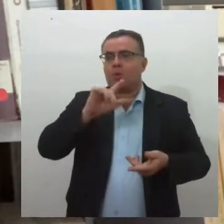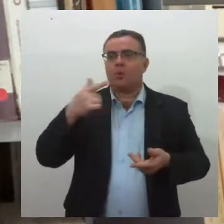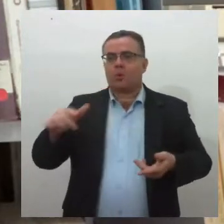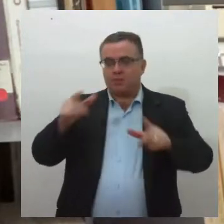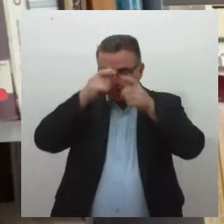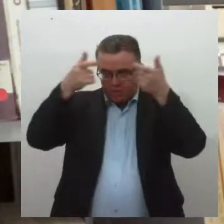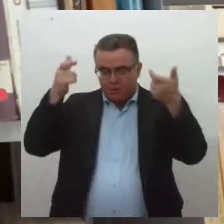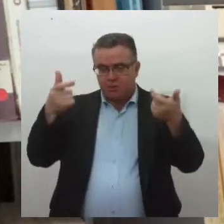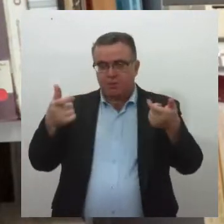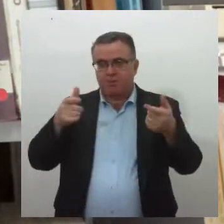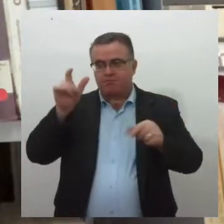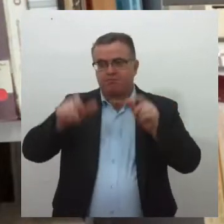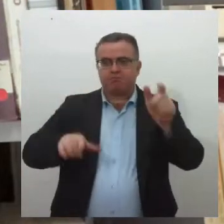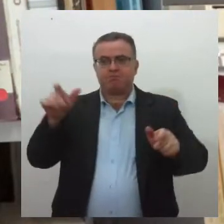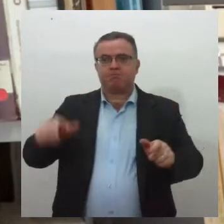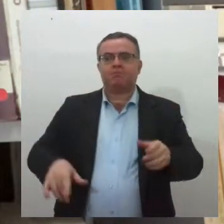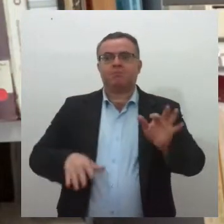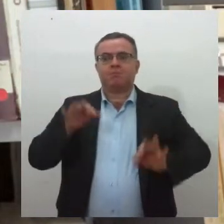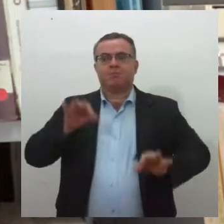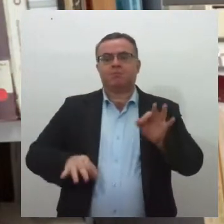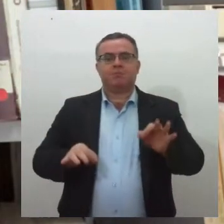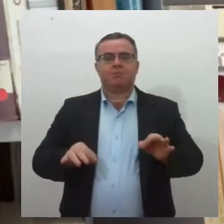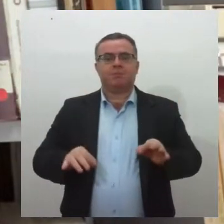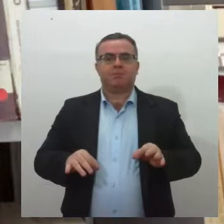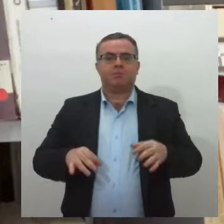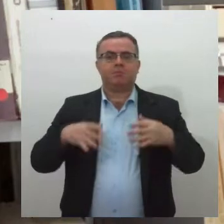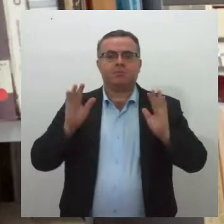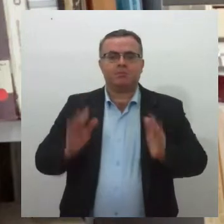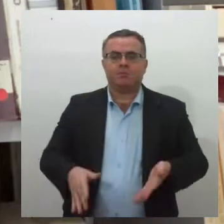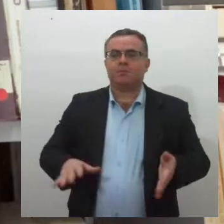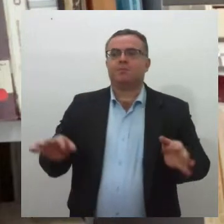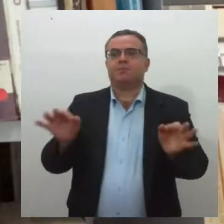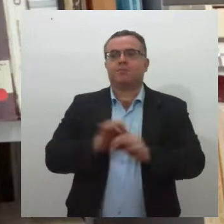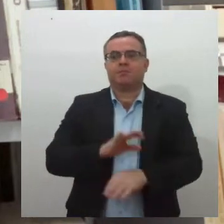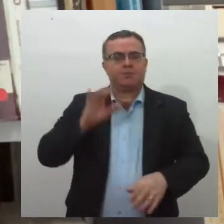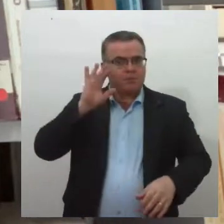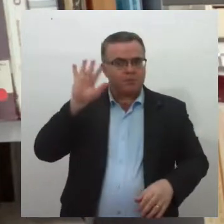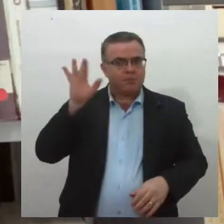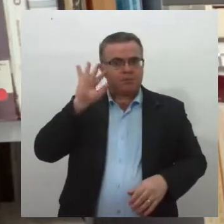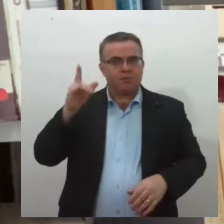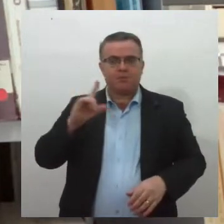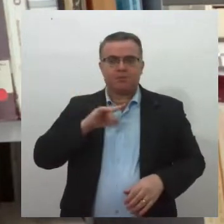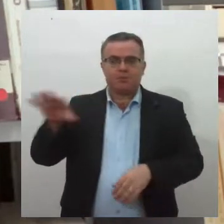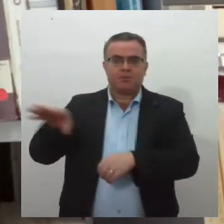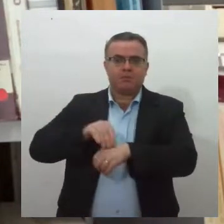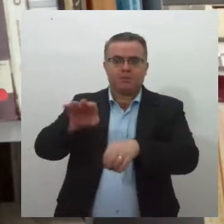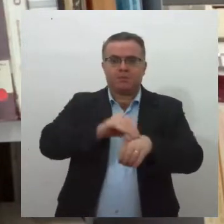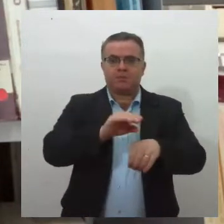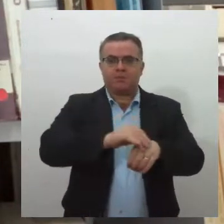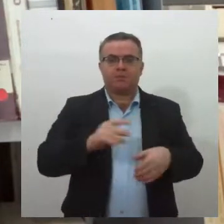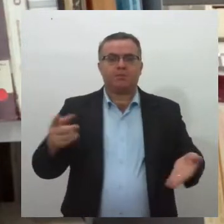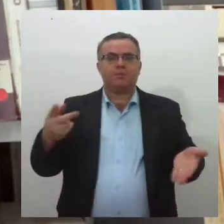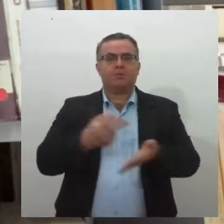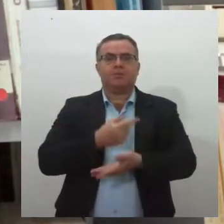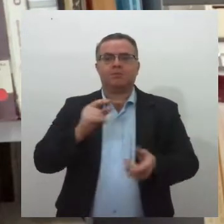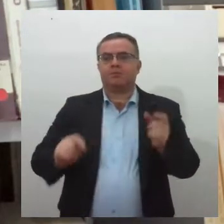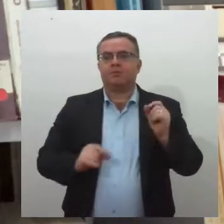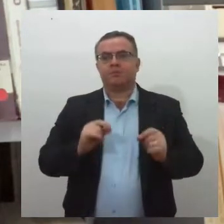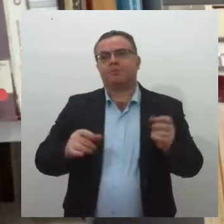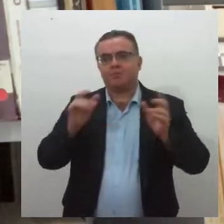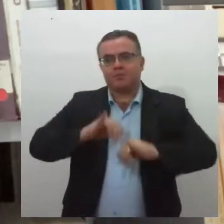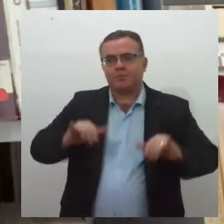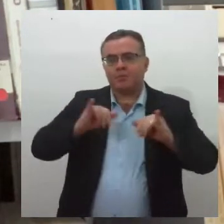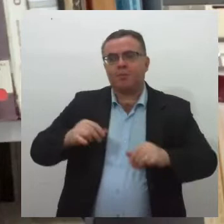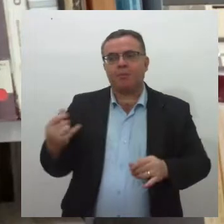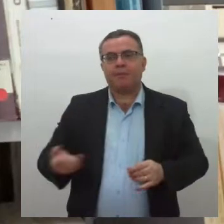intelectuais, que tinham acesso a teorias que circulavam naquele momento, que traziam